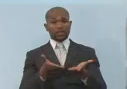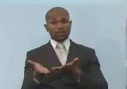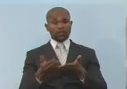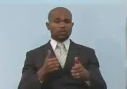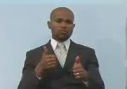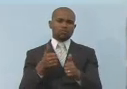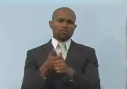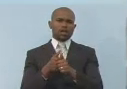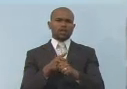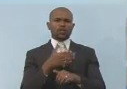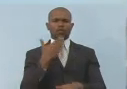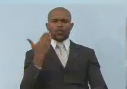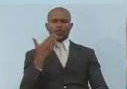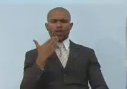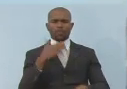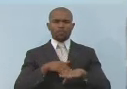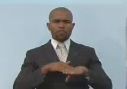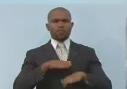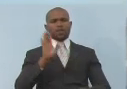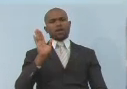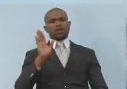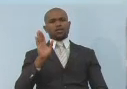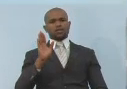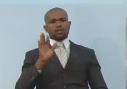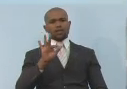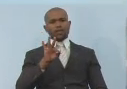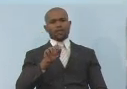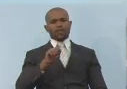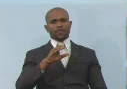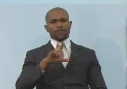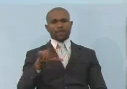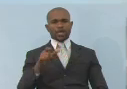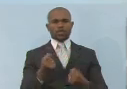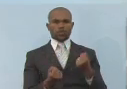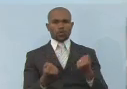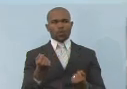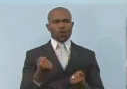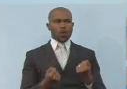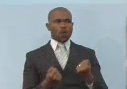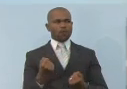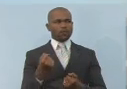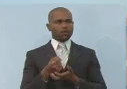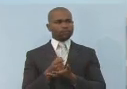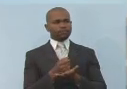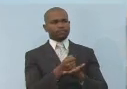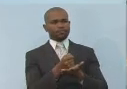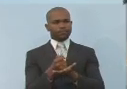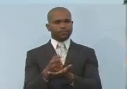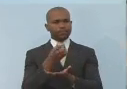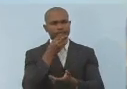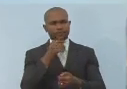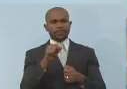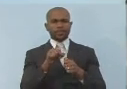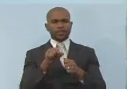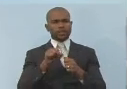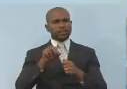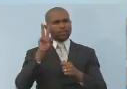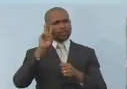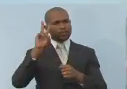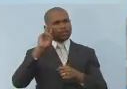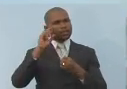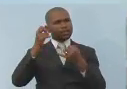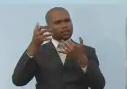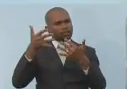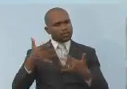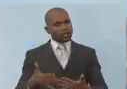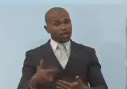ainda facilita ainda mais. Pelo Fácil Móvel também, mas a gente é bom fazer um histórico e lembrar também,